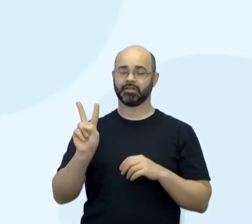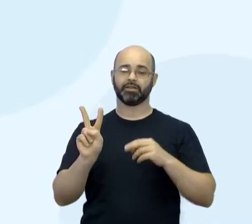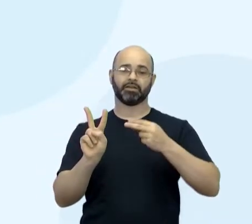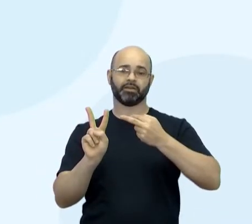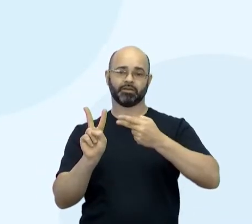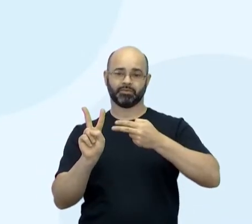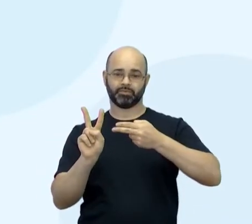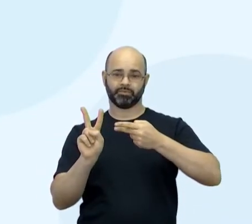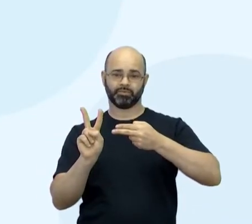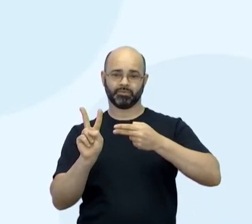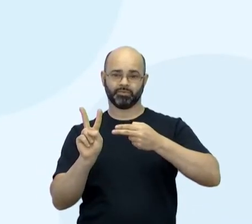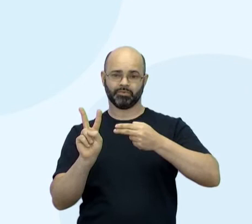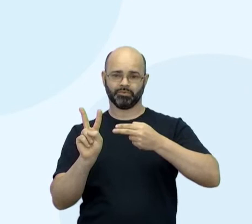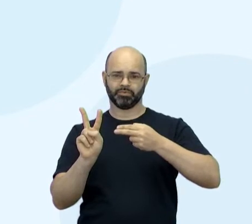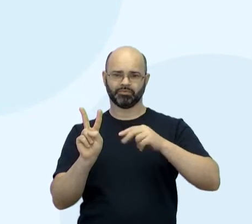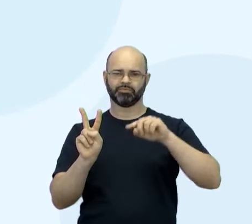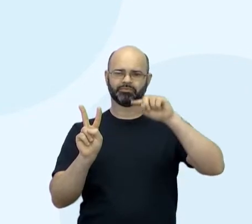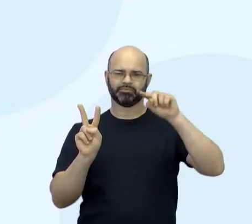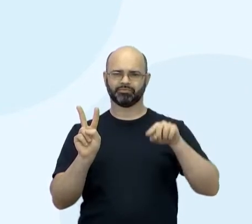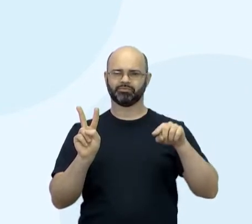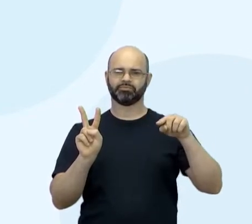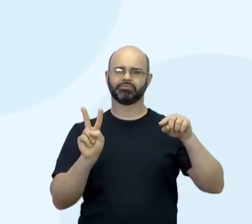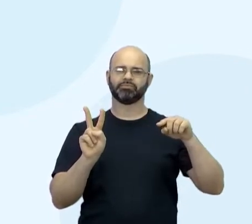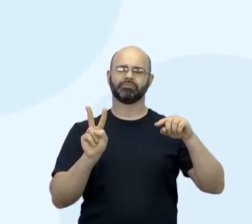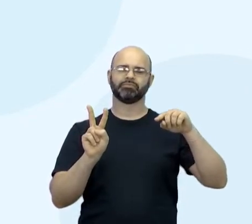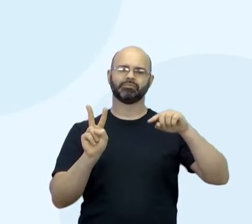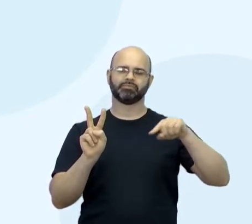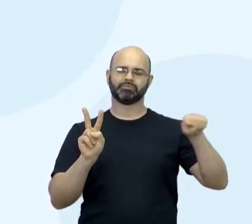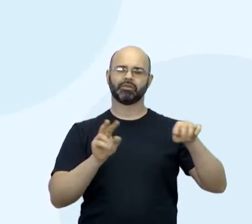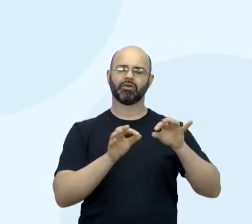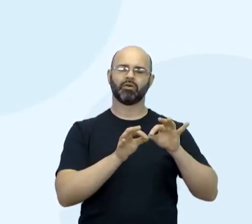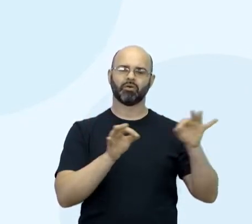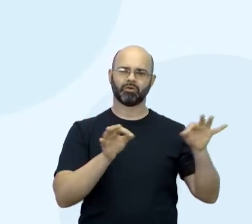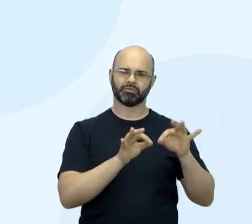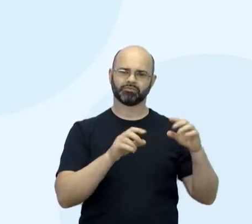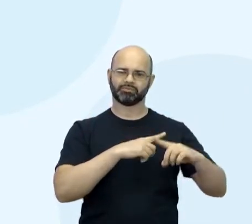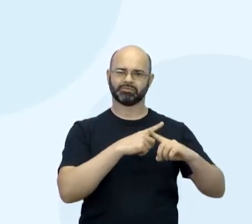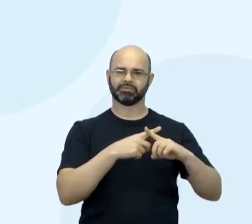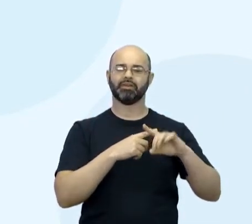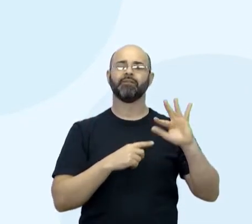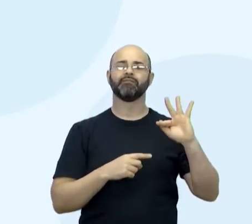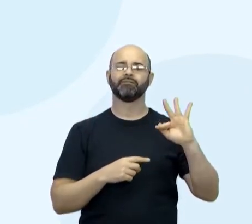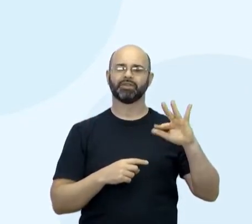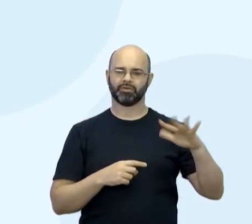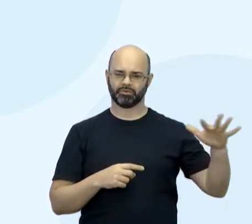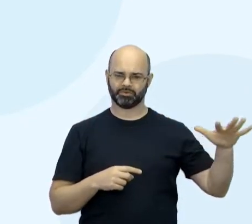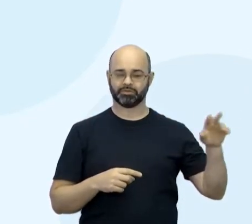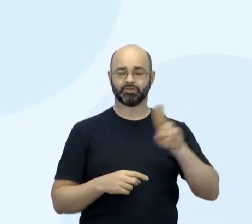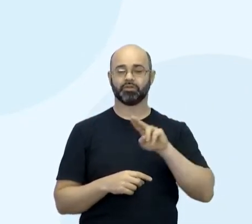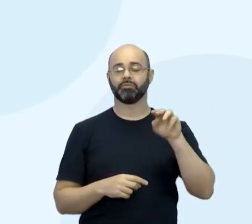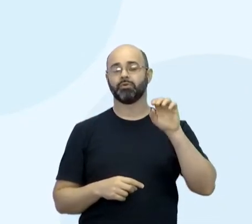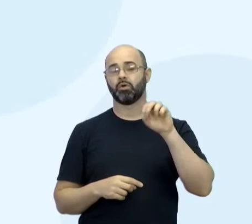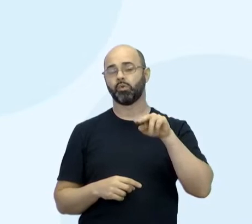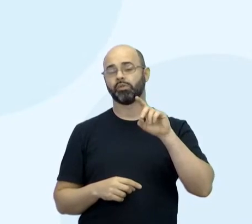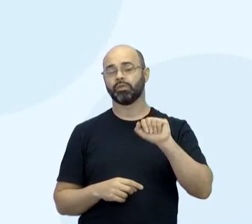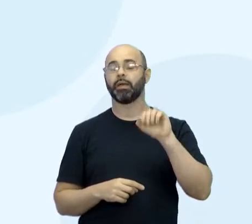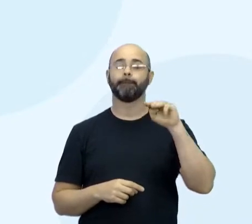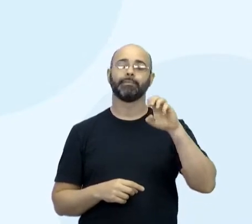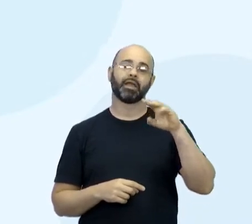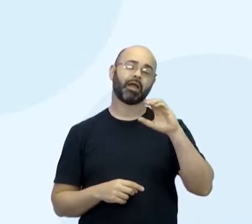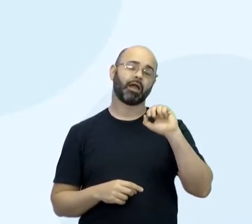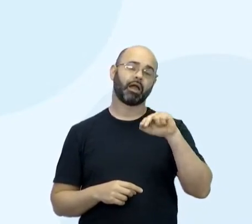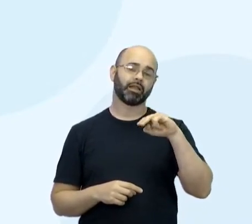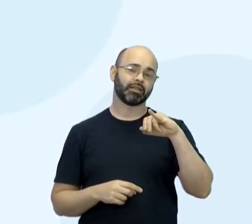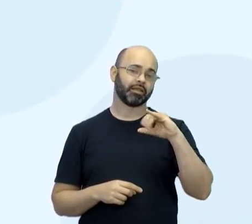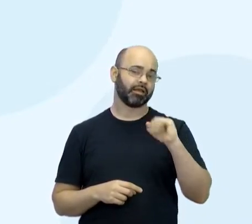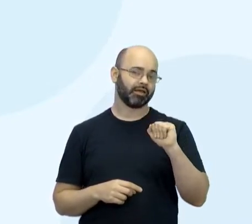ao comprimento de onda multiplicado pela frequência. Essa aqui você usa quando eu estou falando aqui no caso de ondas mecânicas, tá? Mas existe a equação